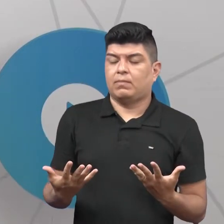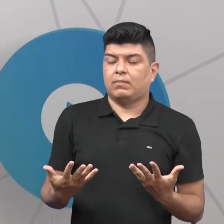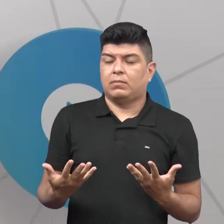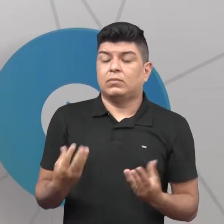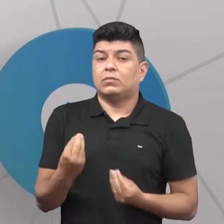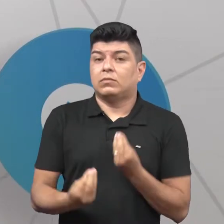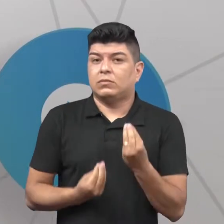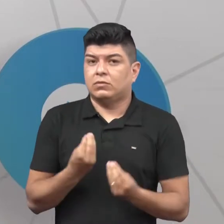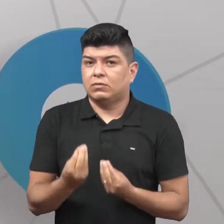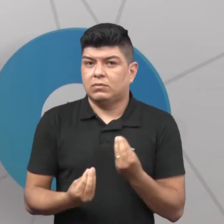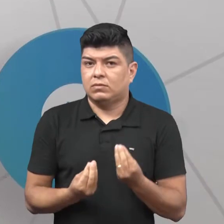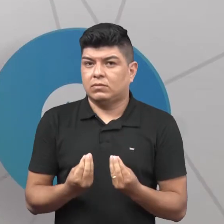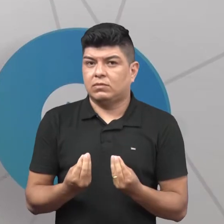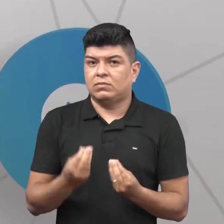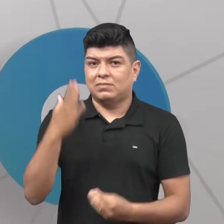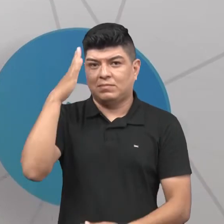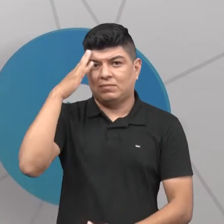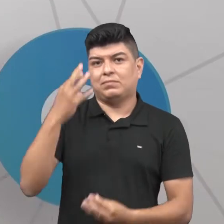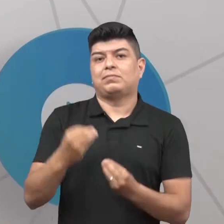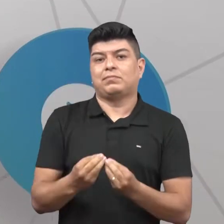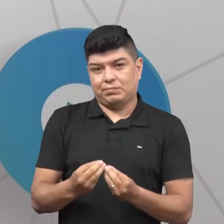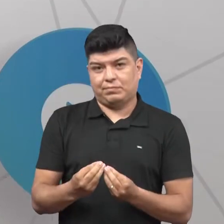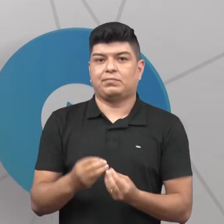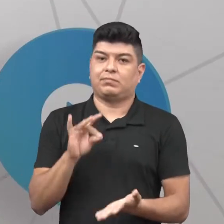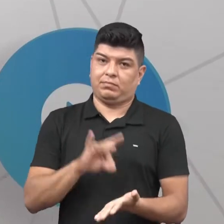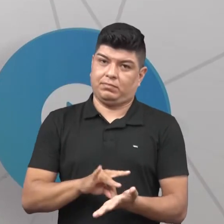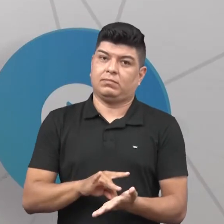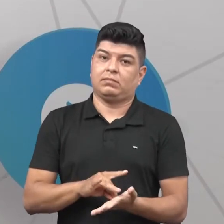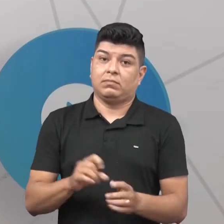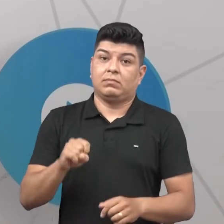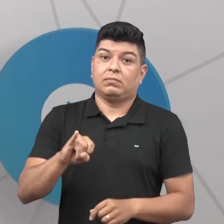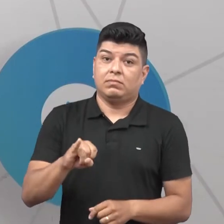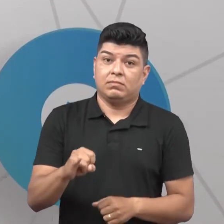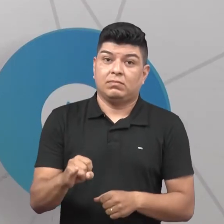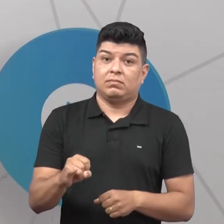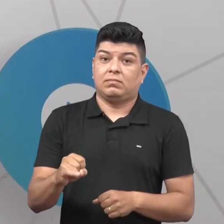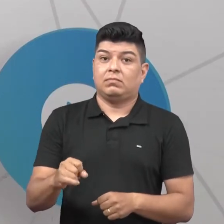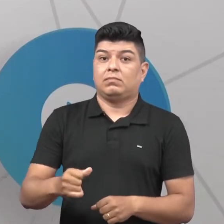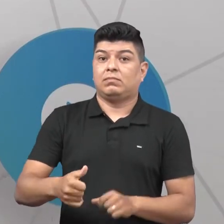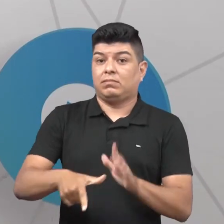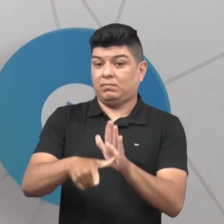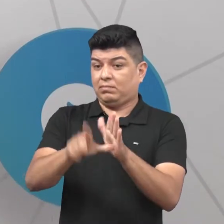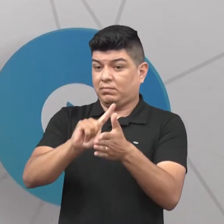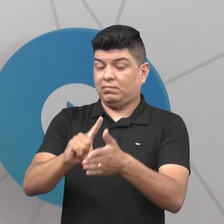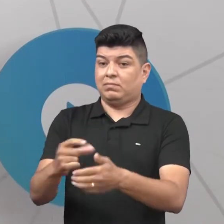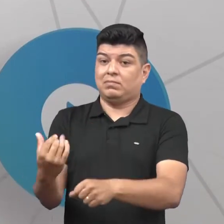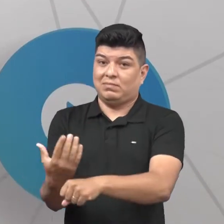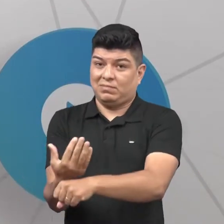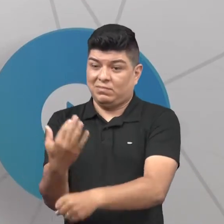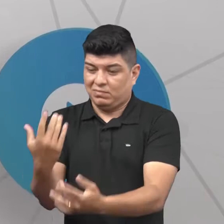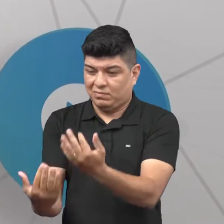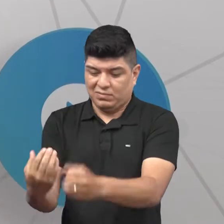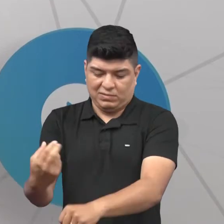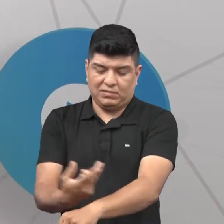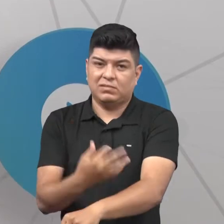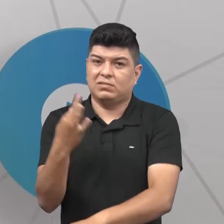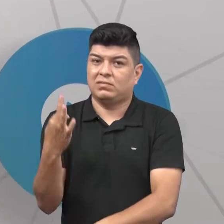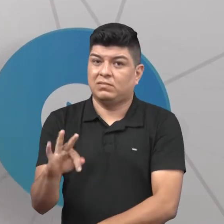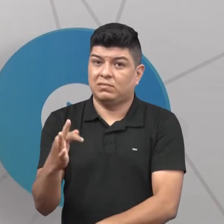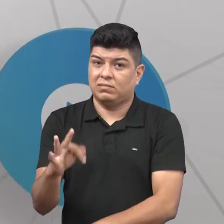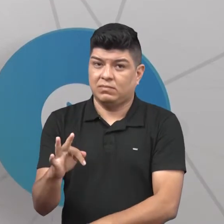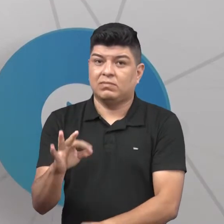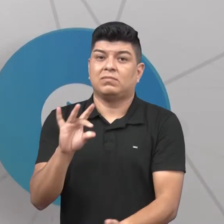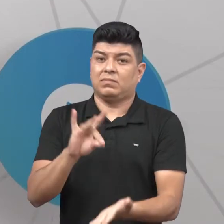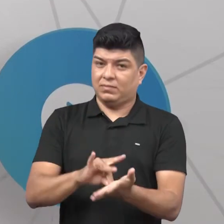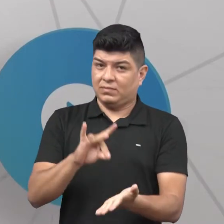Então, como é que você vai saber exatamente se você se queimar? Aí você vai saber quais são as consequências e o que